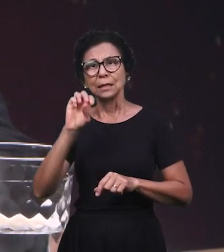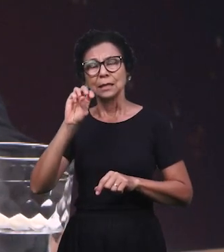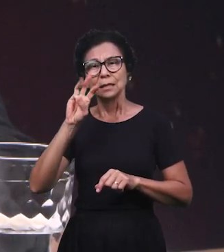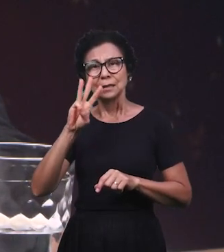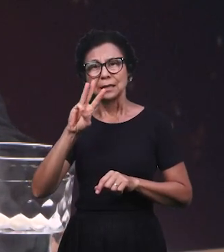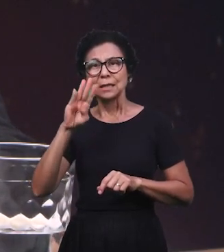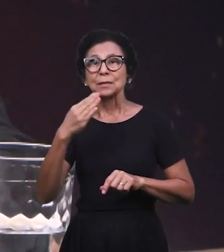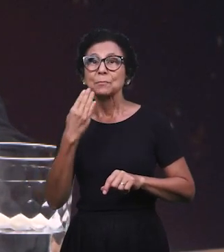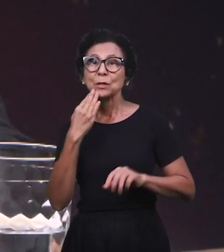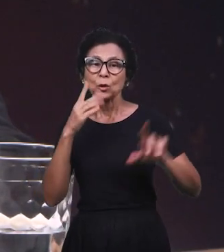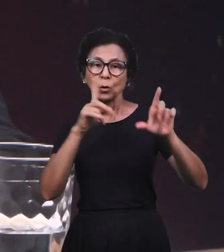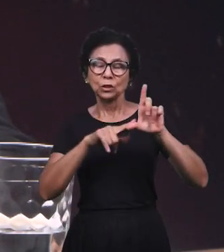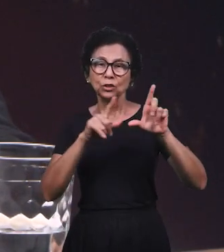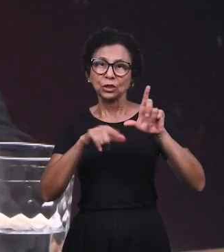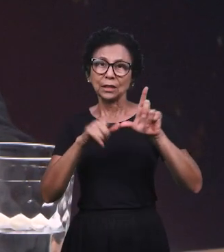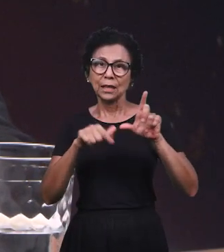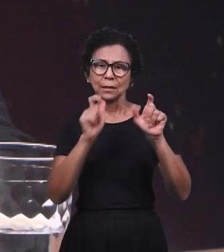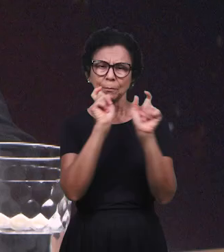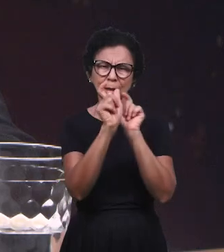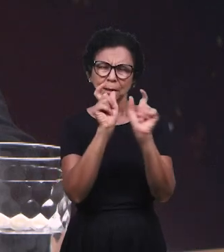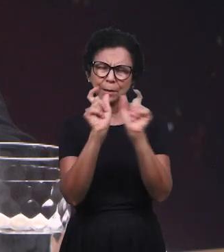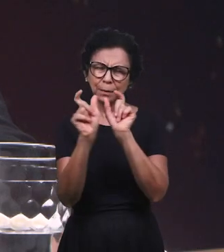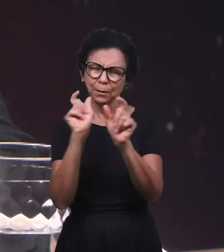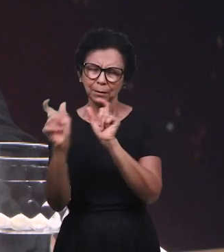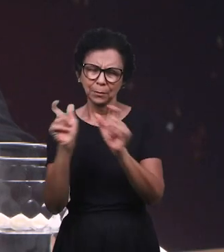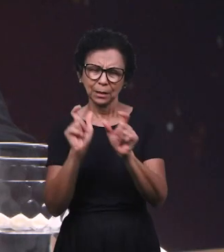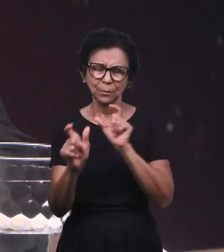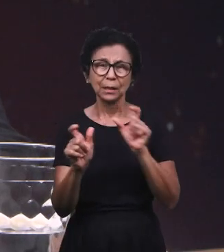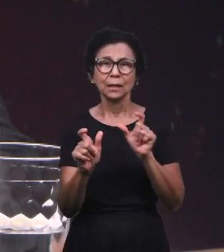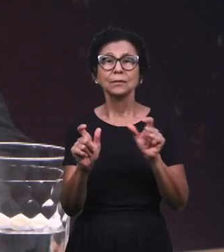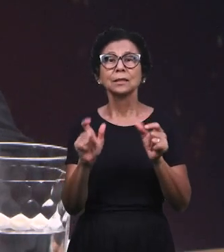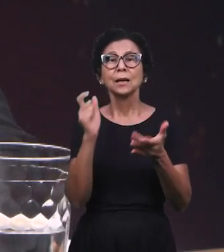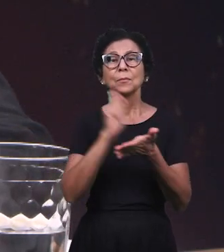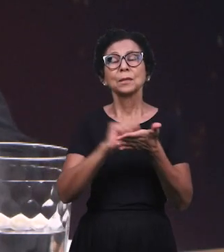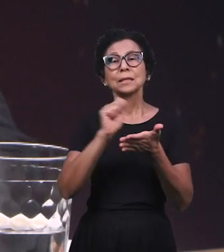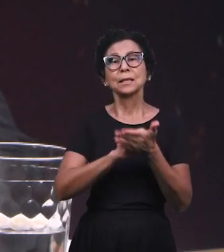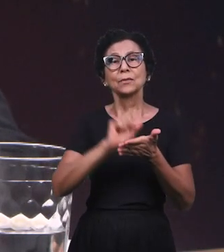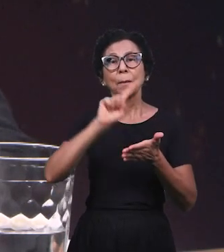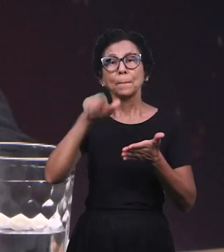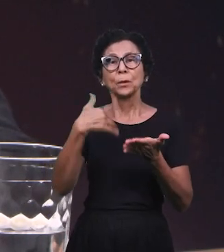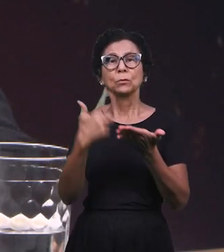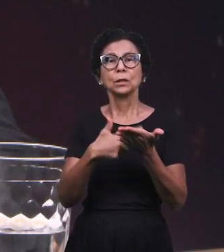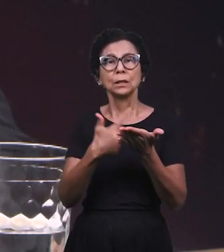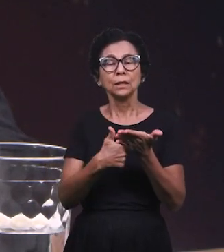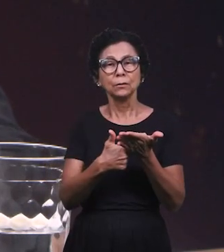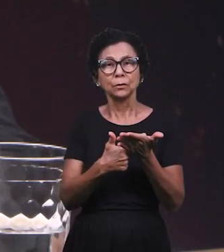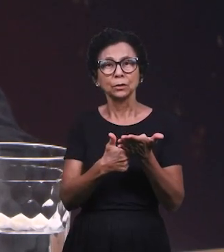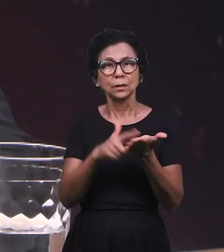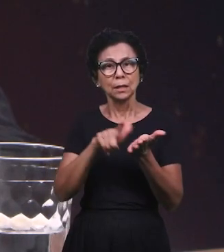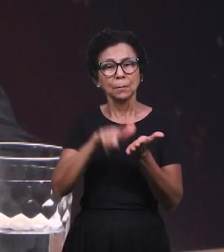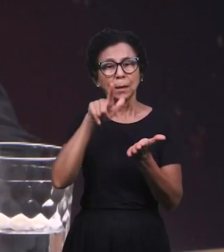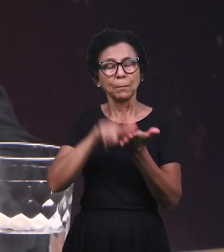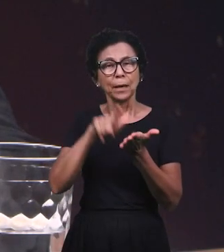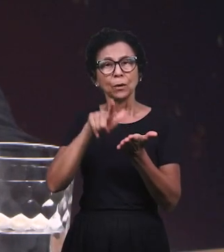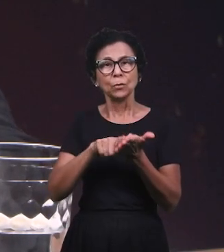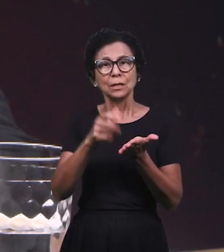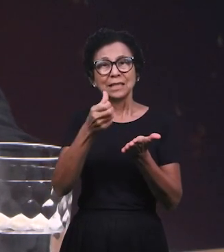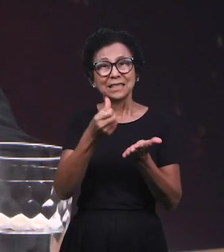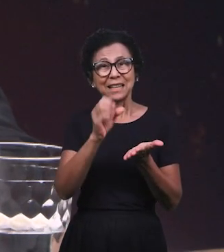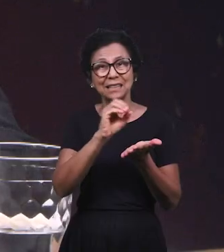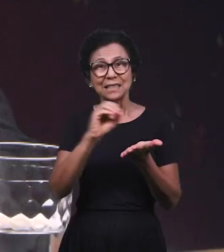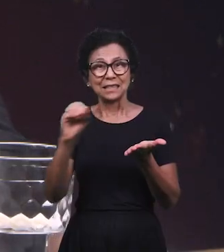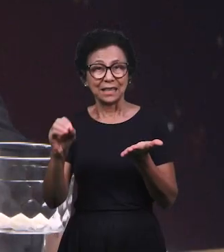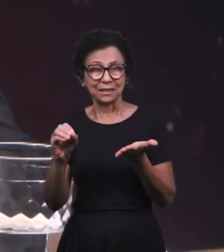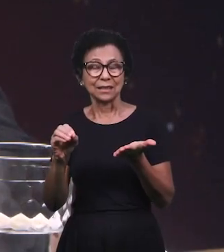outra como se fossem palavras, dá para a gente escrever 1000 livros de 600 páginas cada um. Isso. 1000 livros de 600 páginas cada